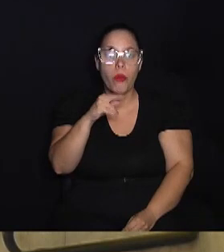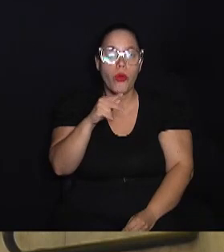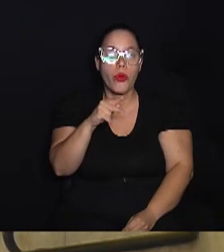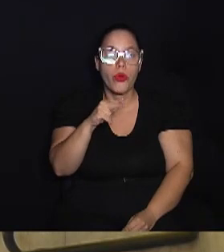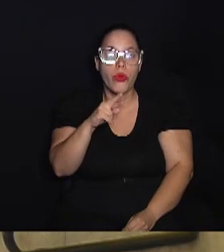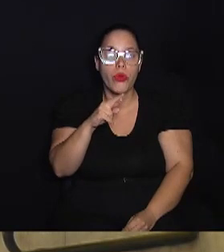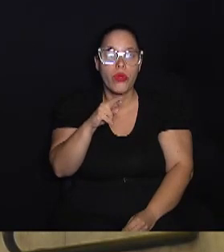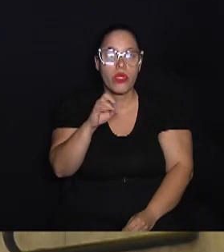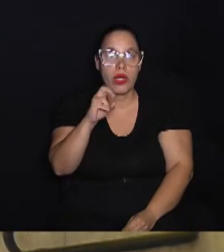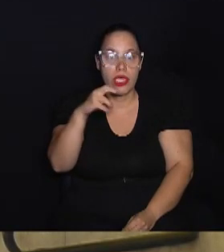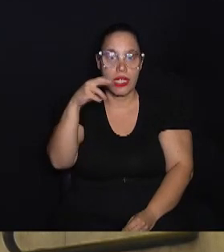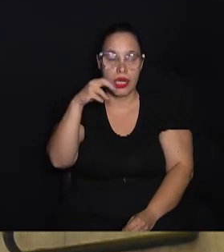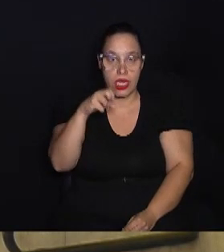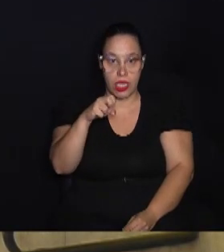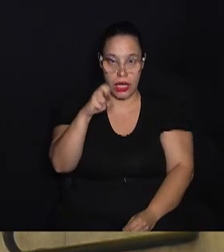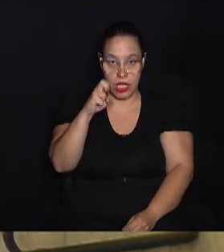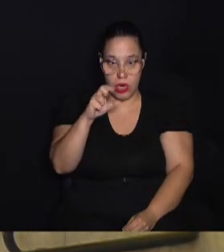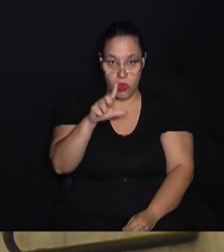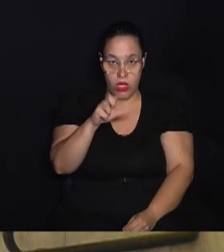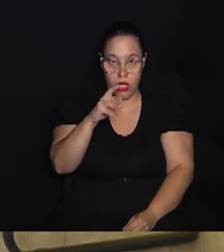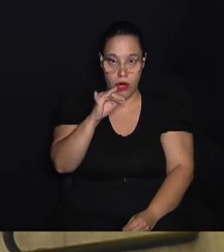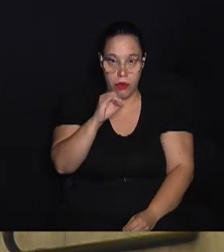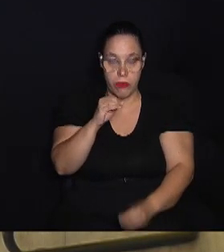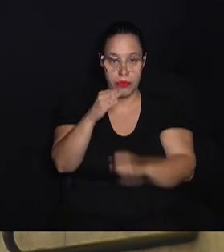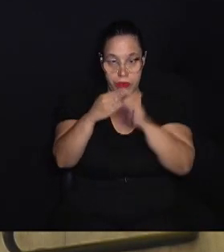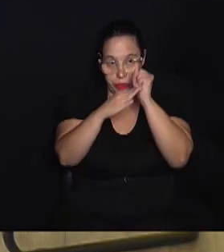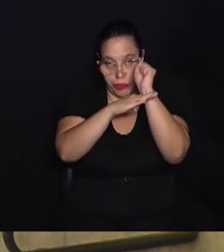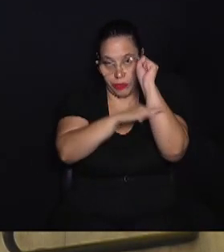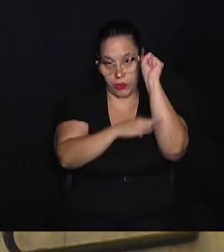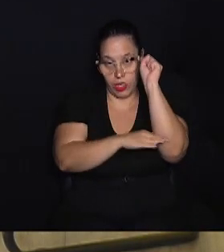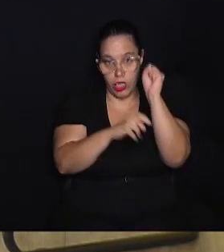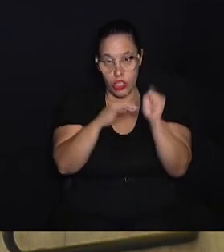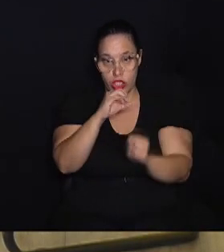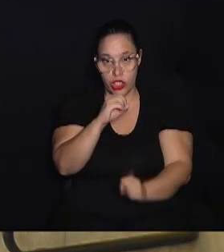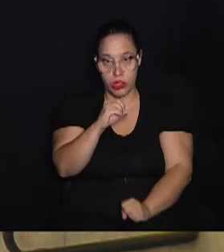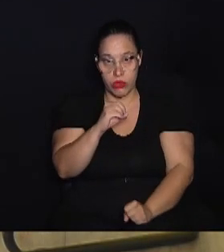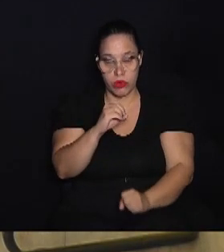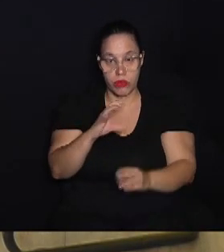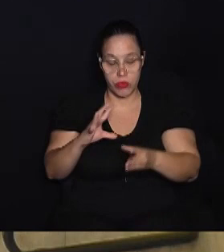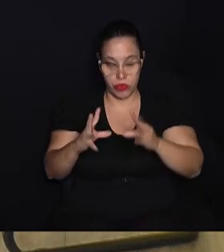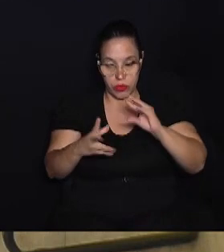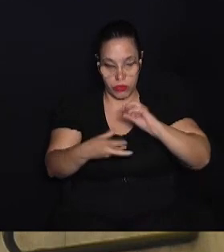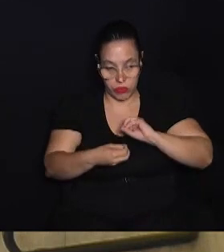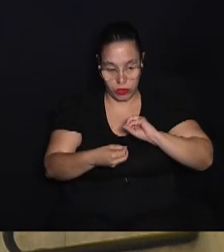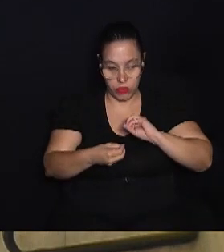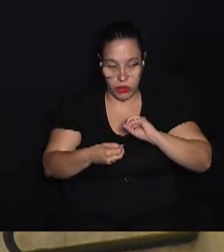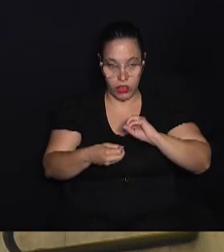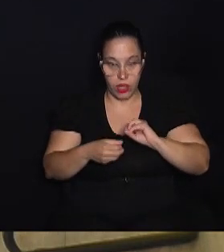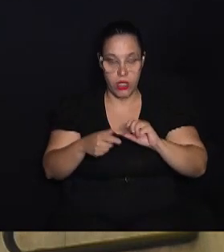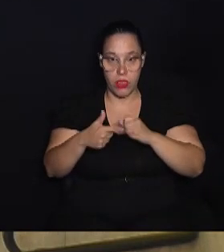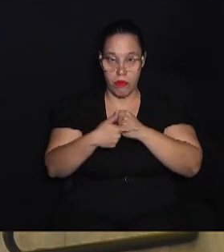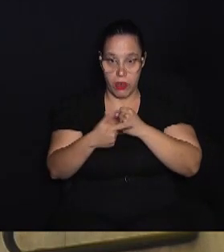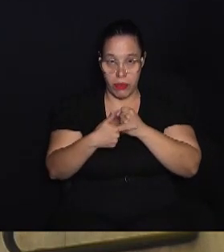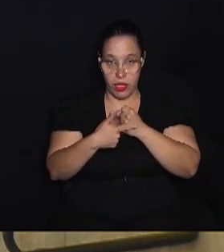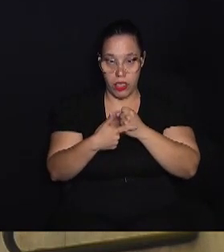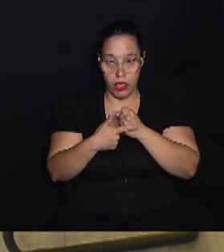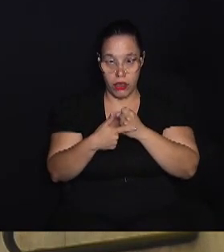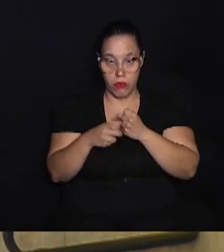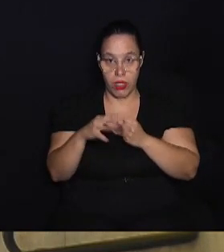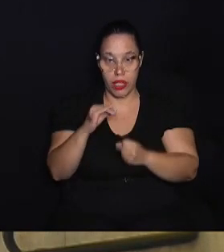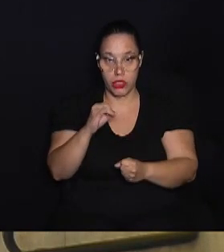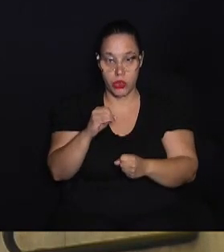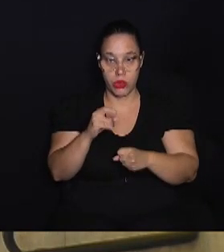5 litros de óleo, madeiras, gesso e recicláveis, entre eles papéis,